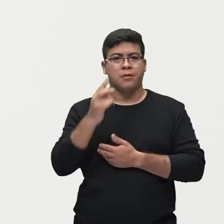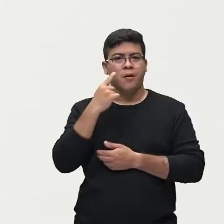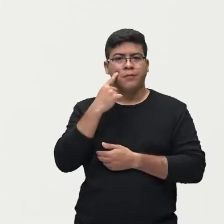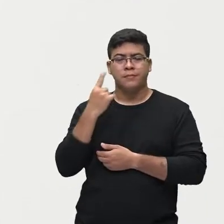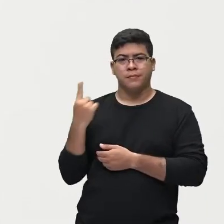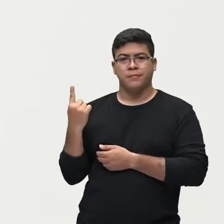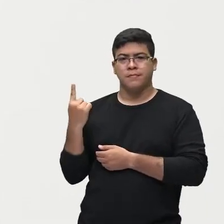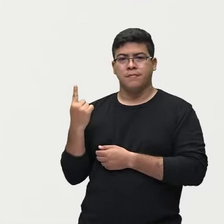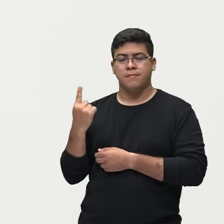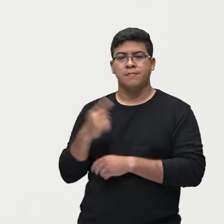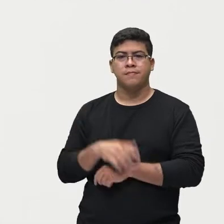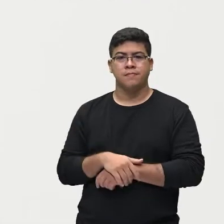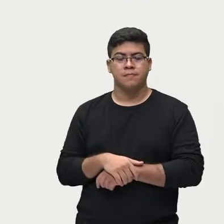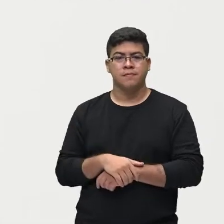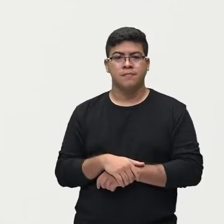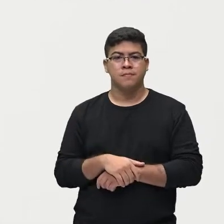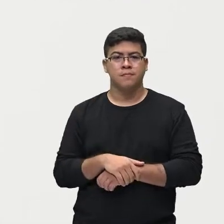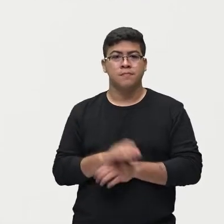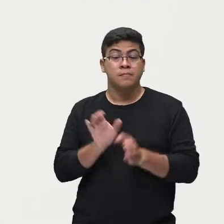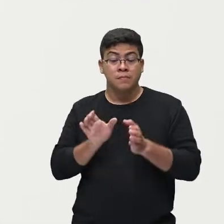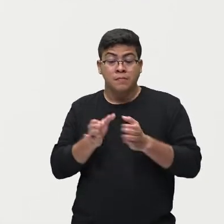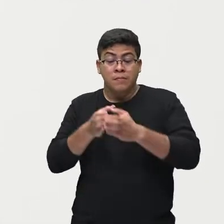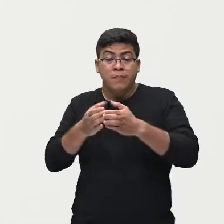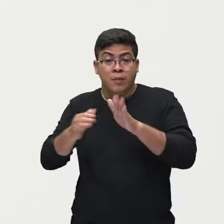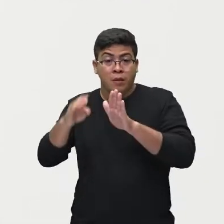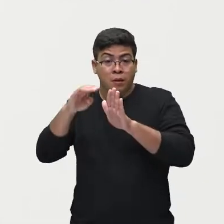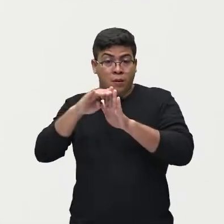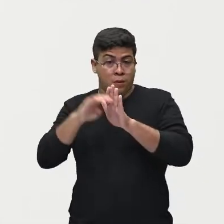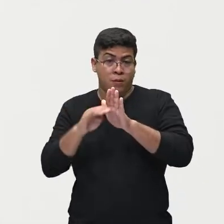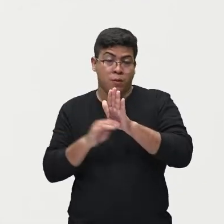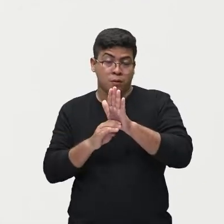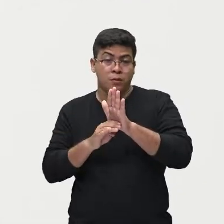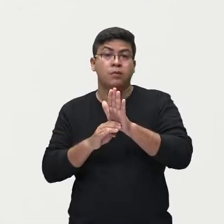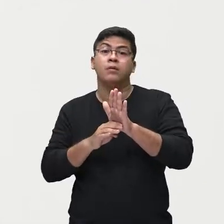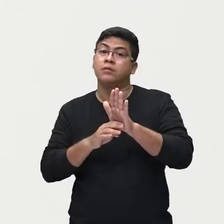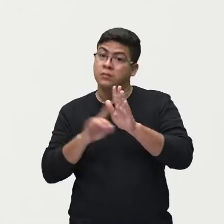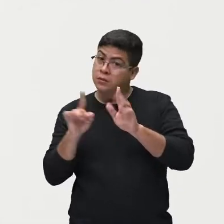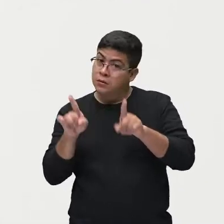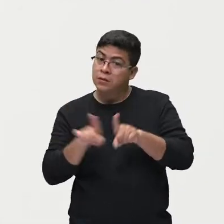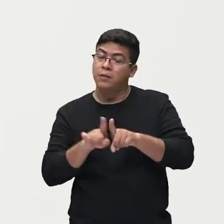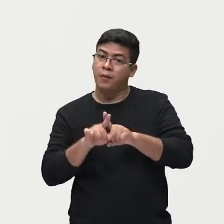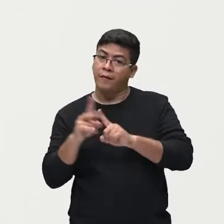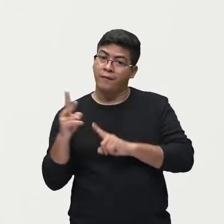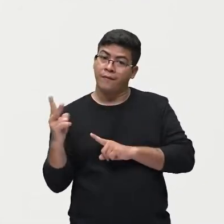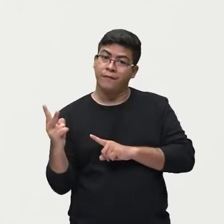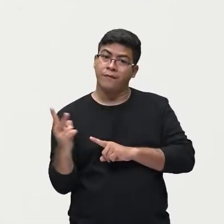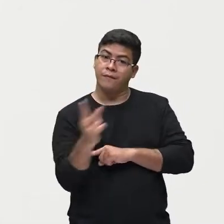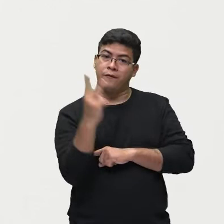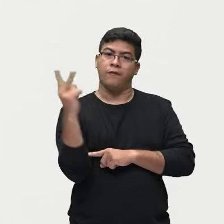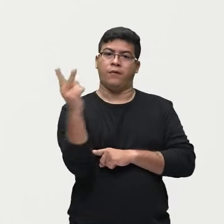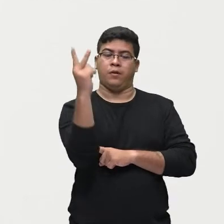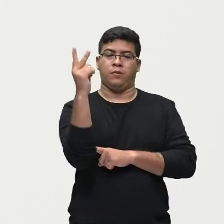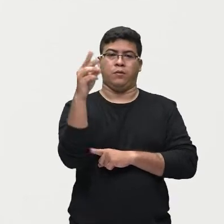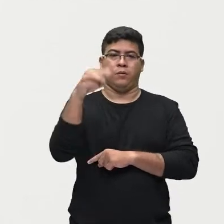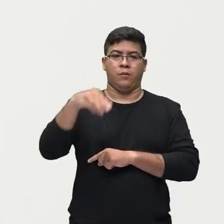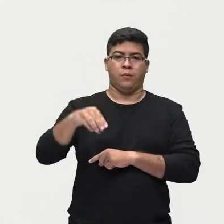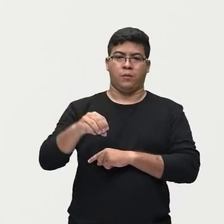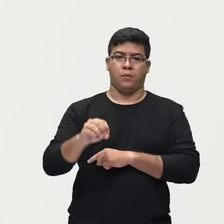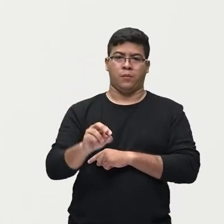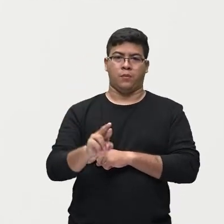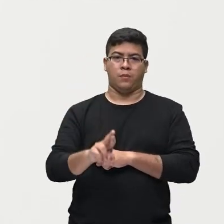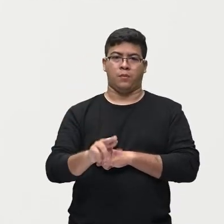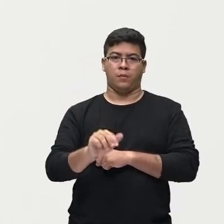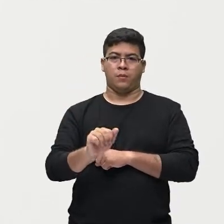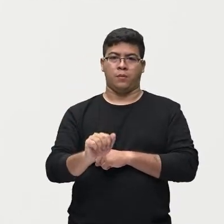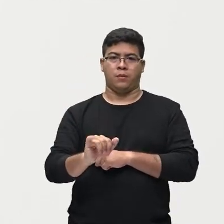aqui. Ética é o conjunto de padrões e valores morais de